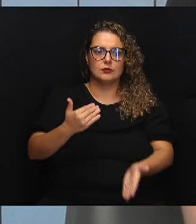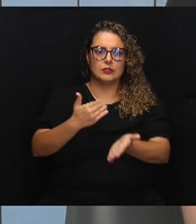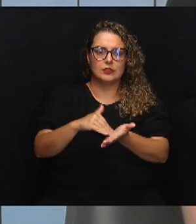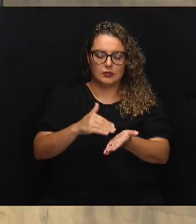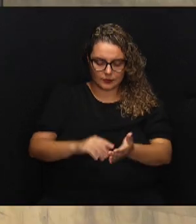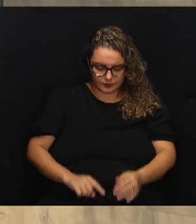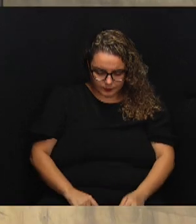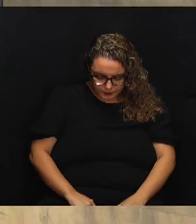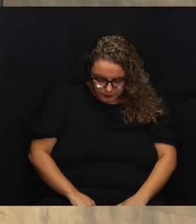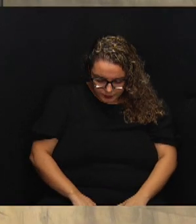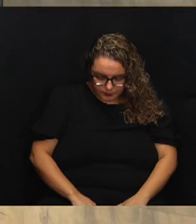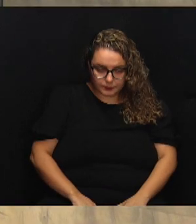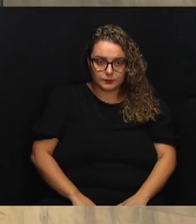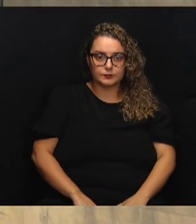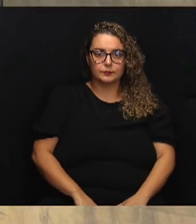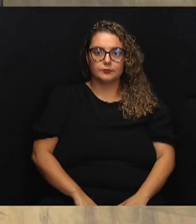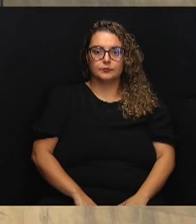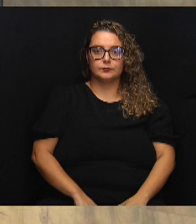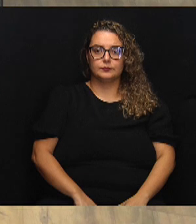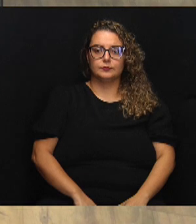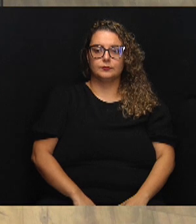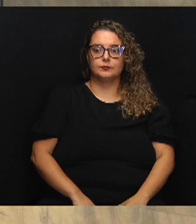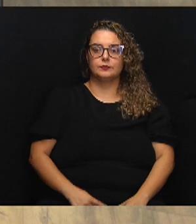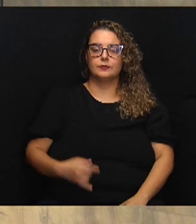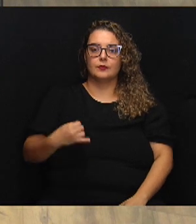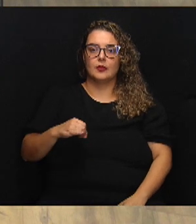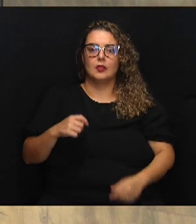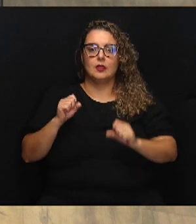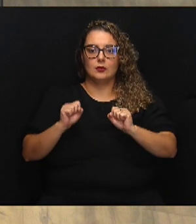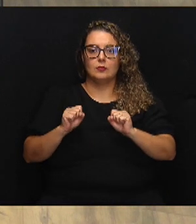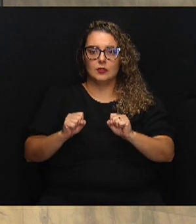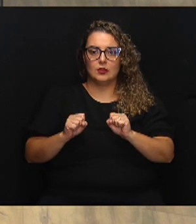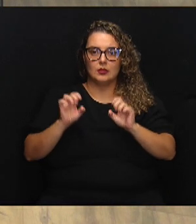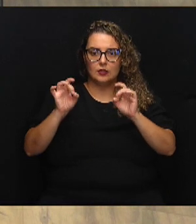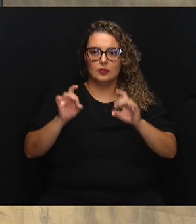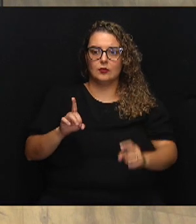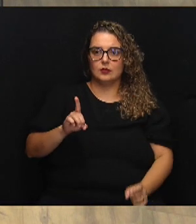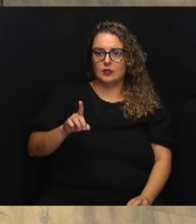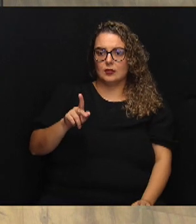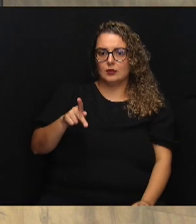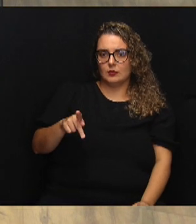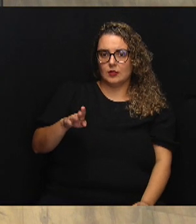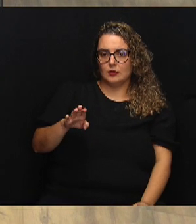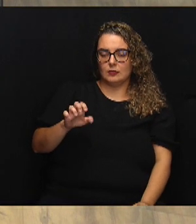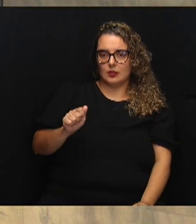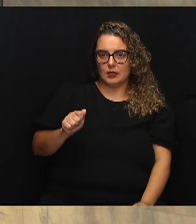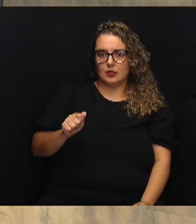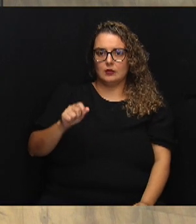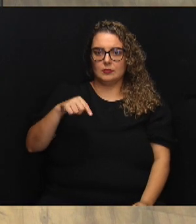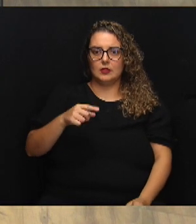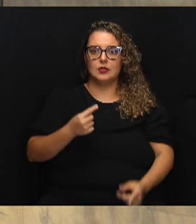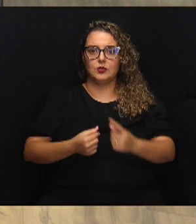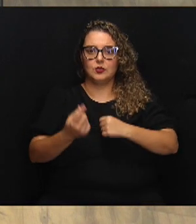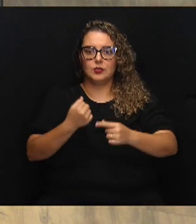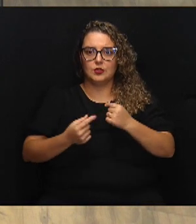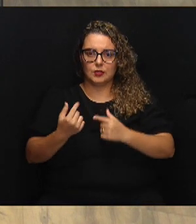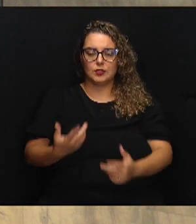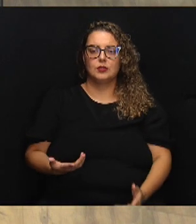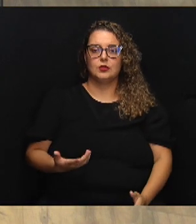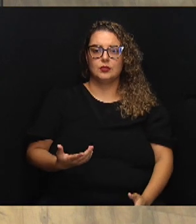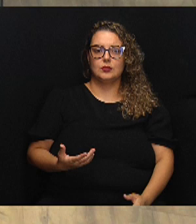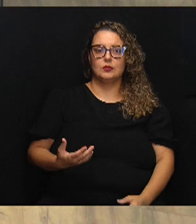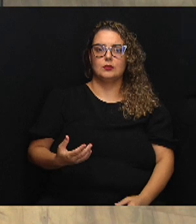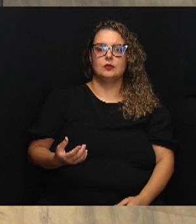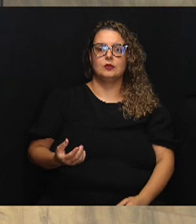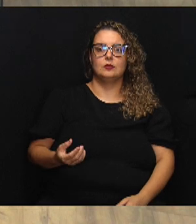e, se puder, exclusivamente para o DPBEA, para que esse orçamento seja direcionado